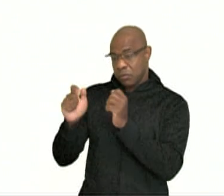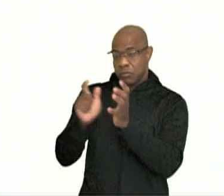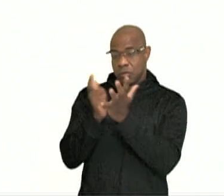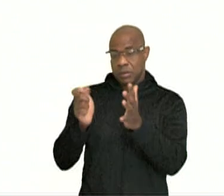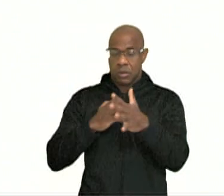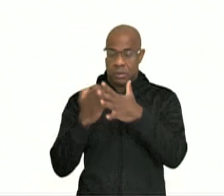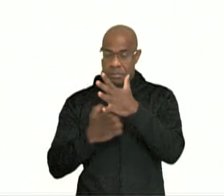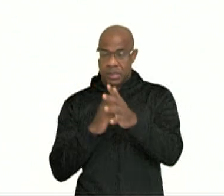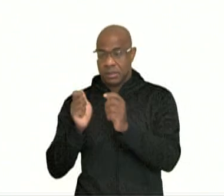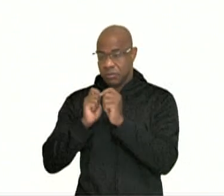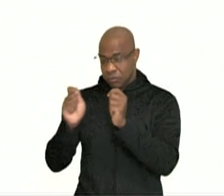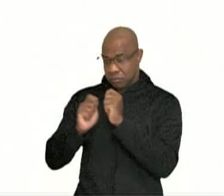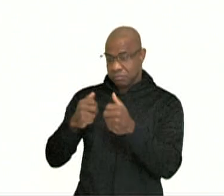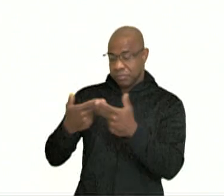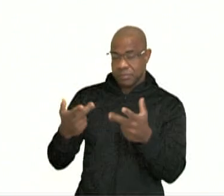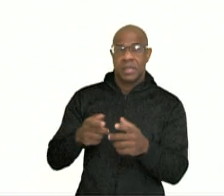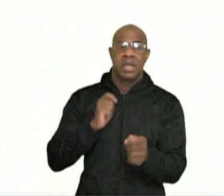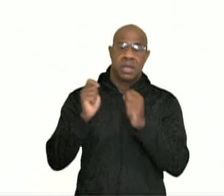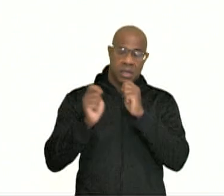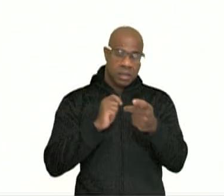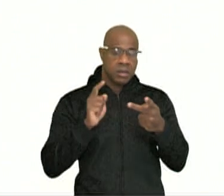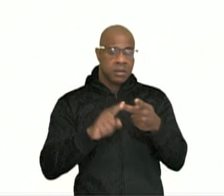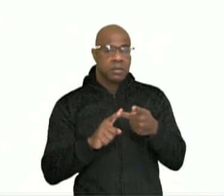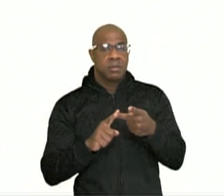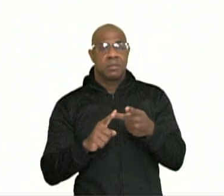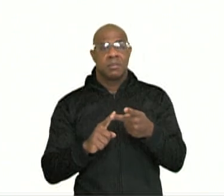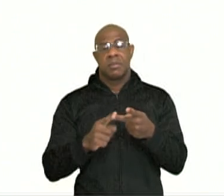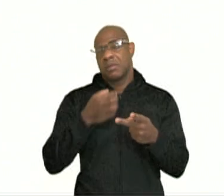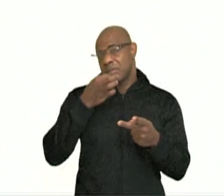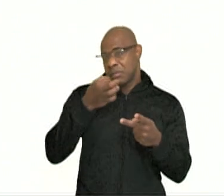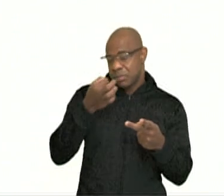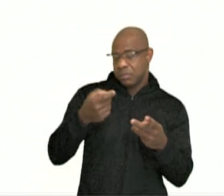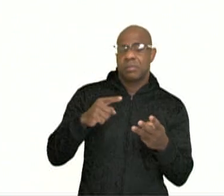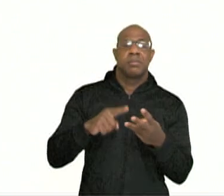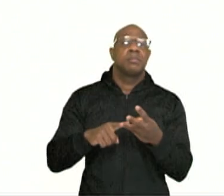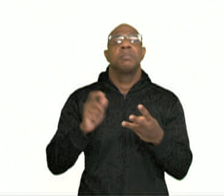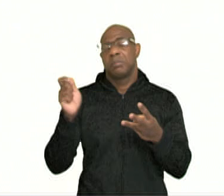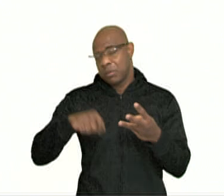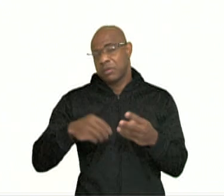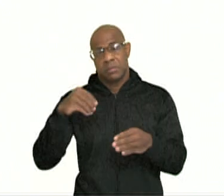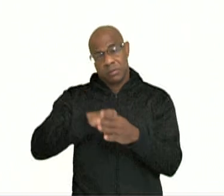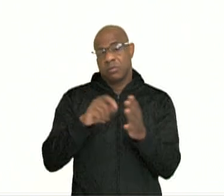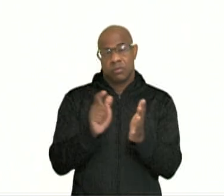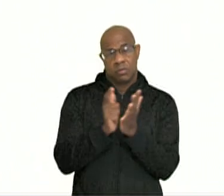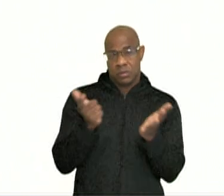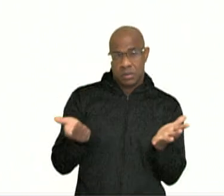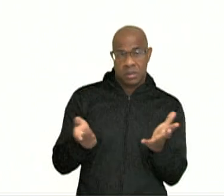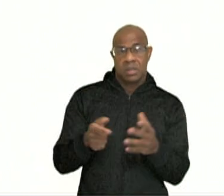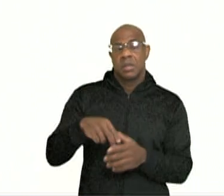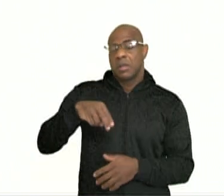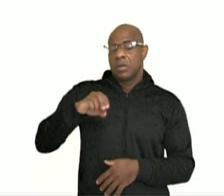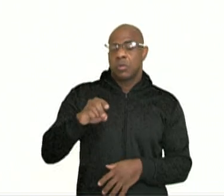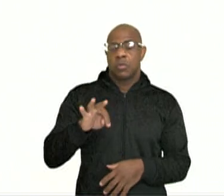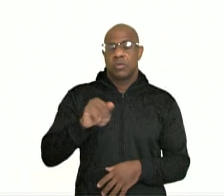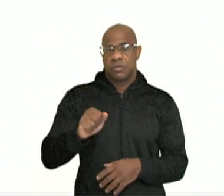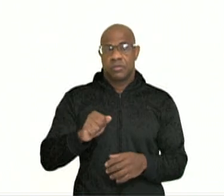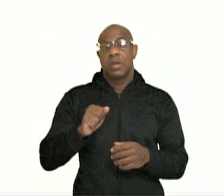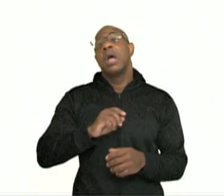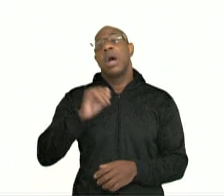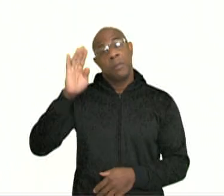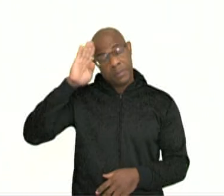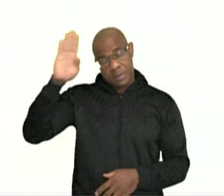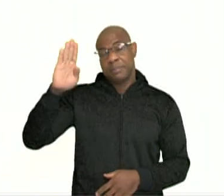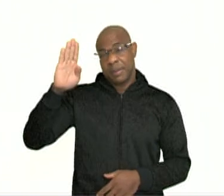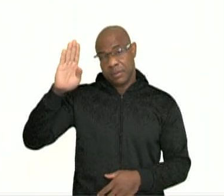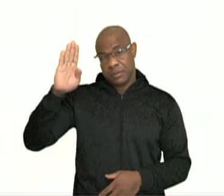importante isso, né? Assim como reportagens, artigos de opinião podem estar lá em jornais. A notícia é o principal elemento,